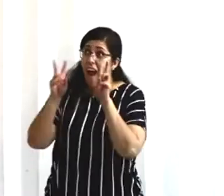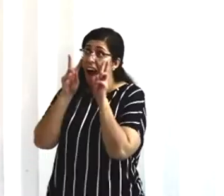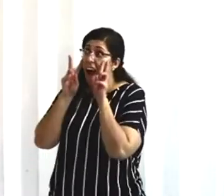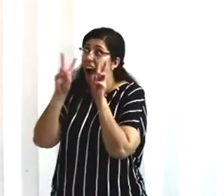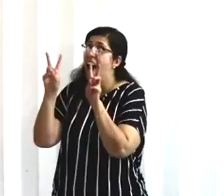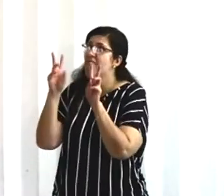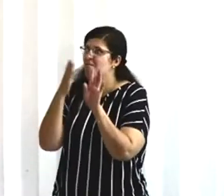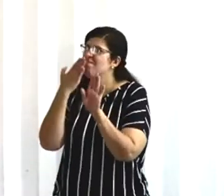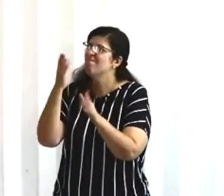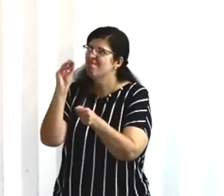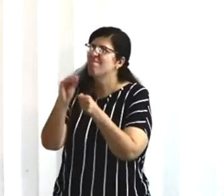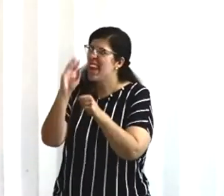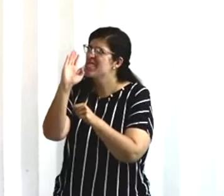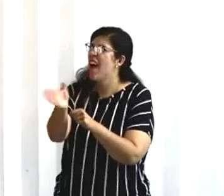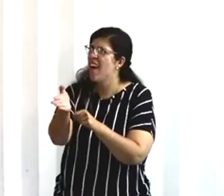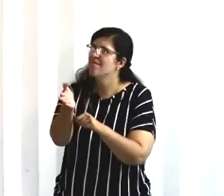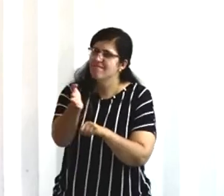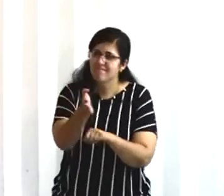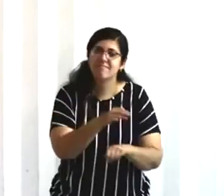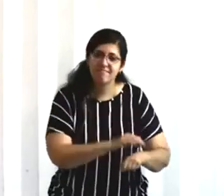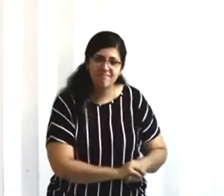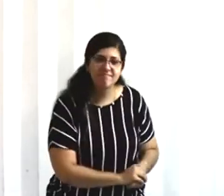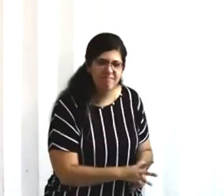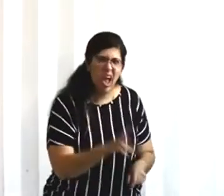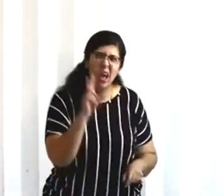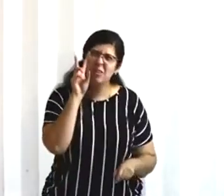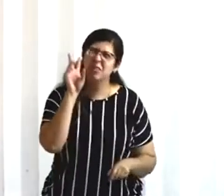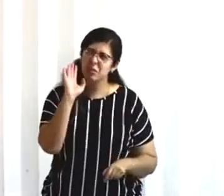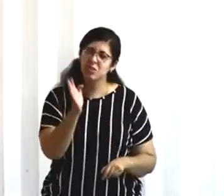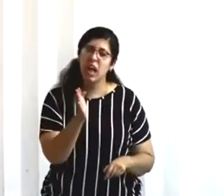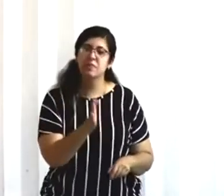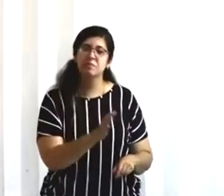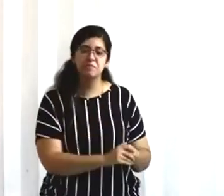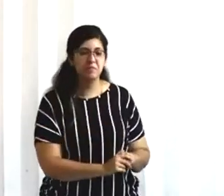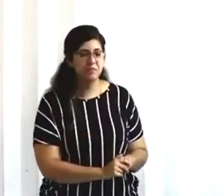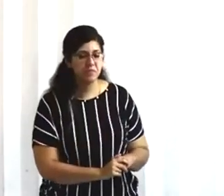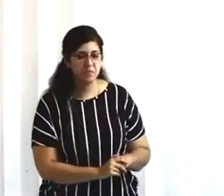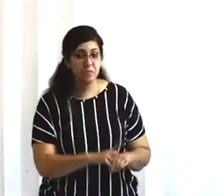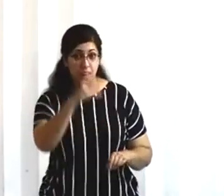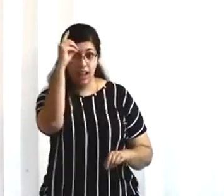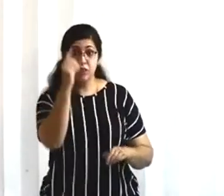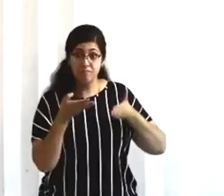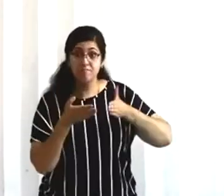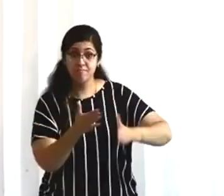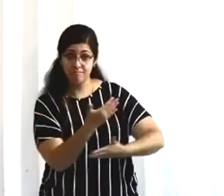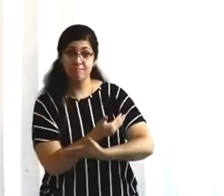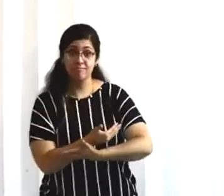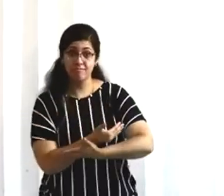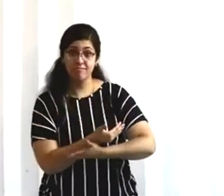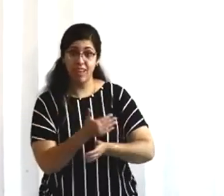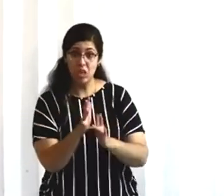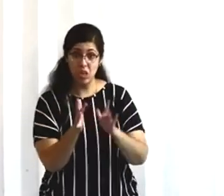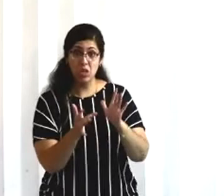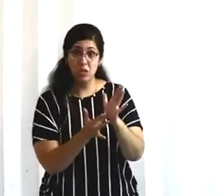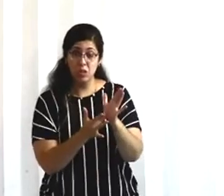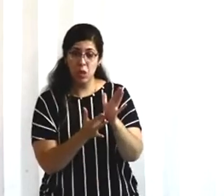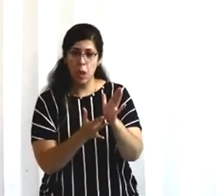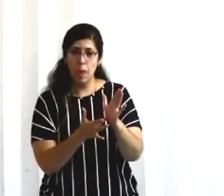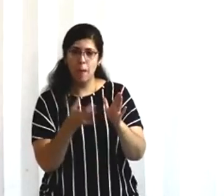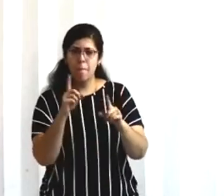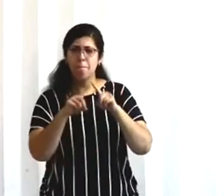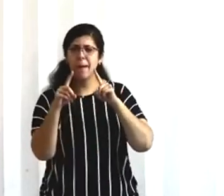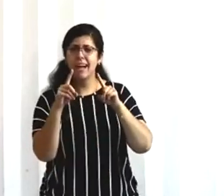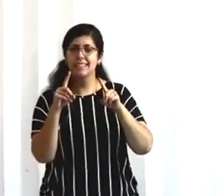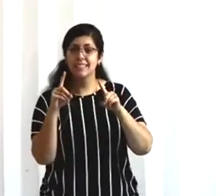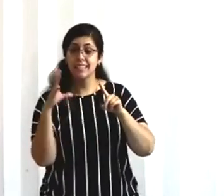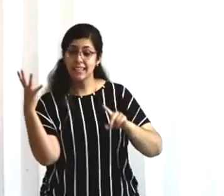essa promessa se cumprir, não só na vinda do Messias, mas na regeneração que Ele nos concedeu, quando